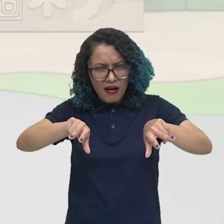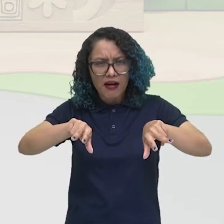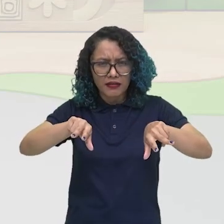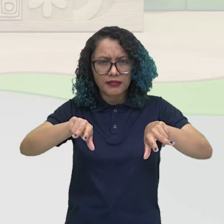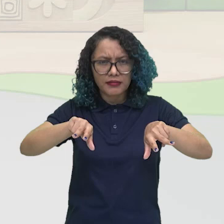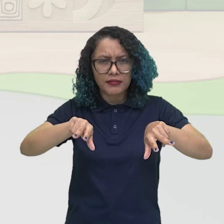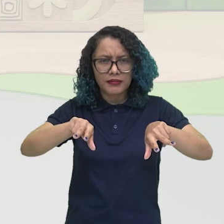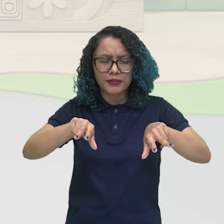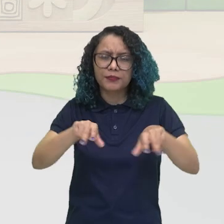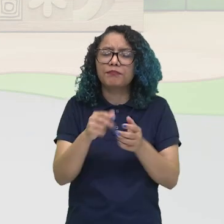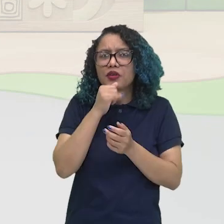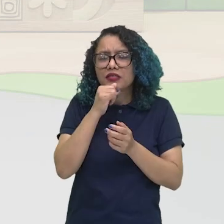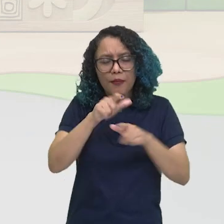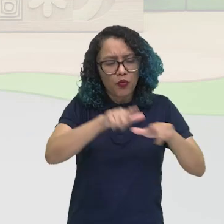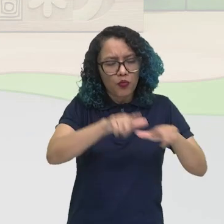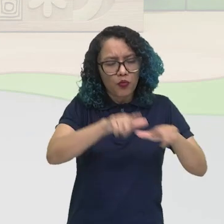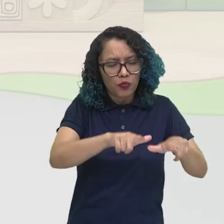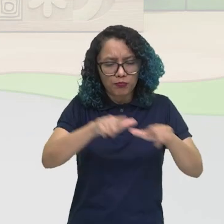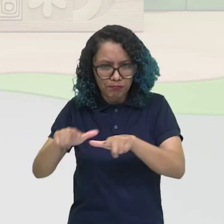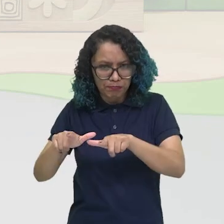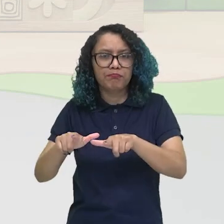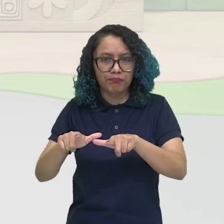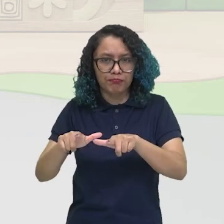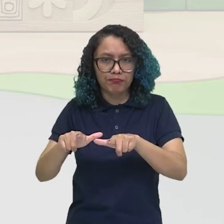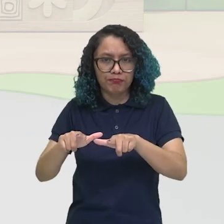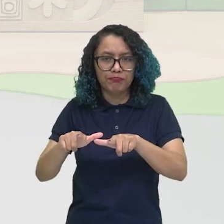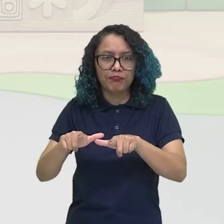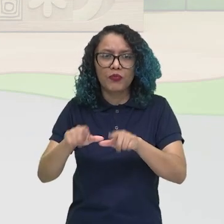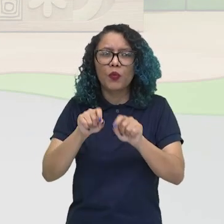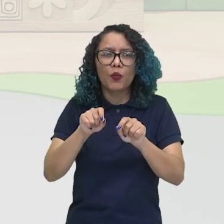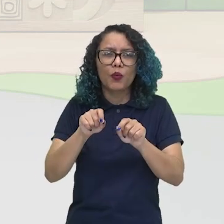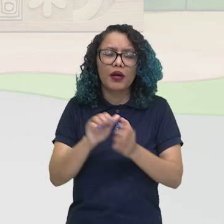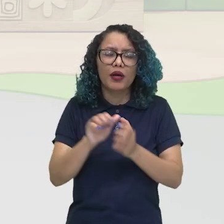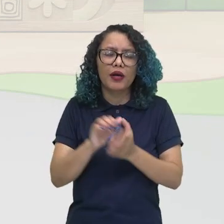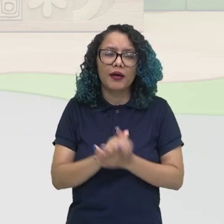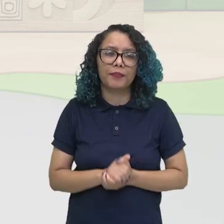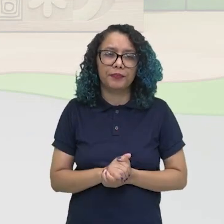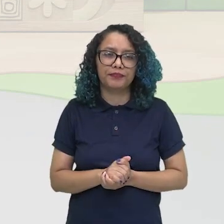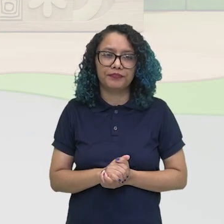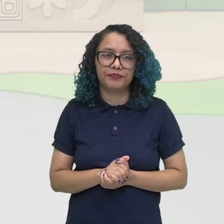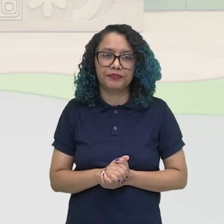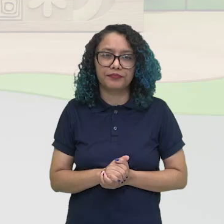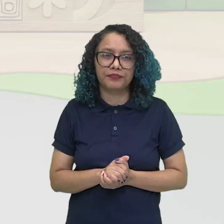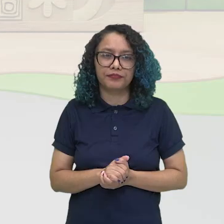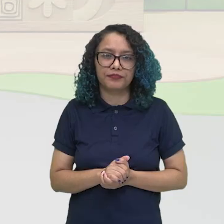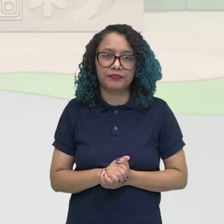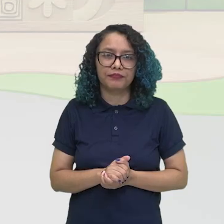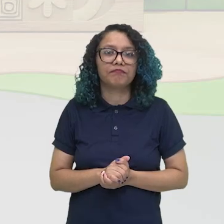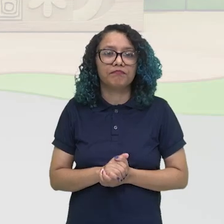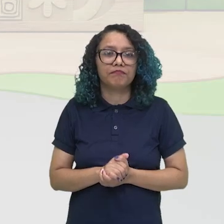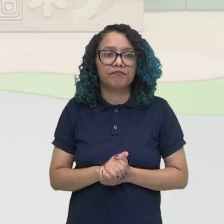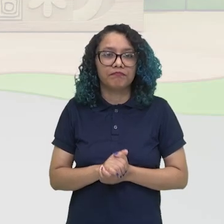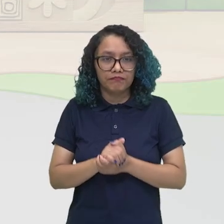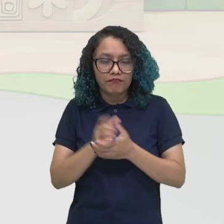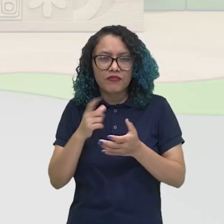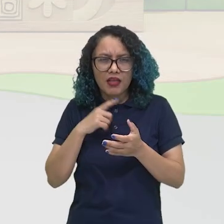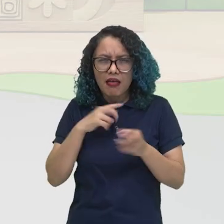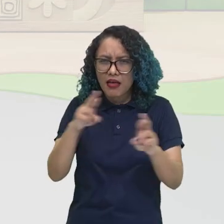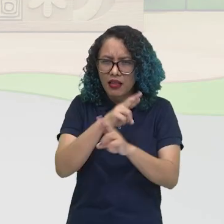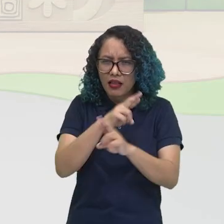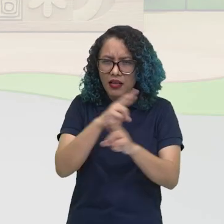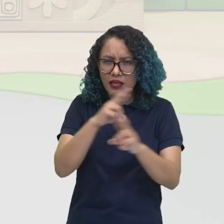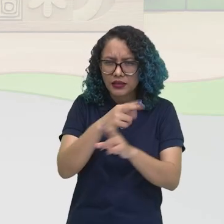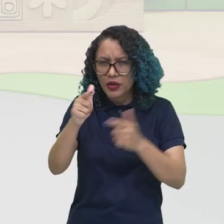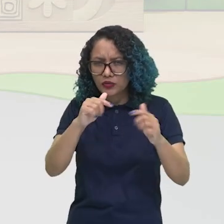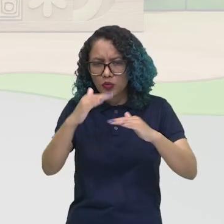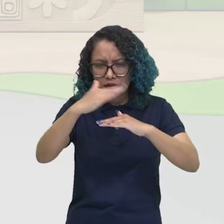placas tectônicas, que interagem, né, com outras camadas terrestres. Então, observem